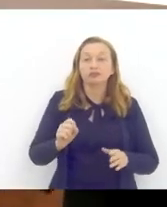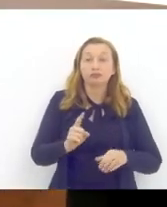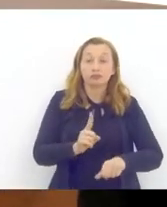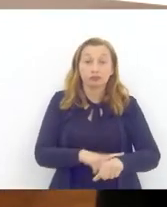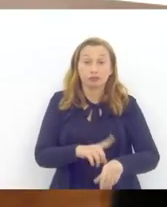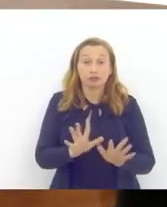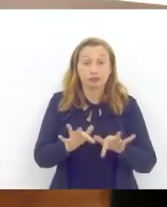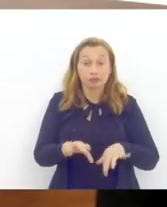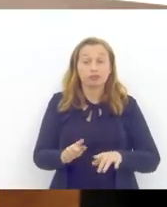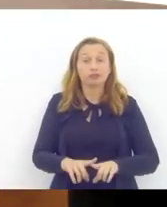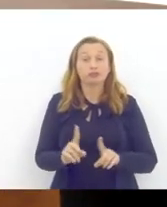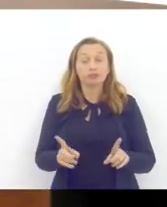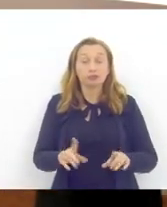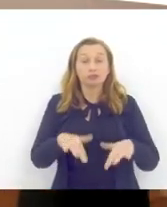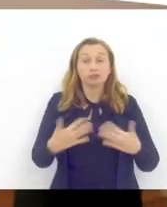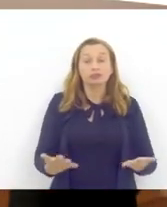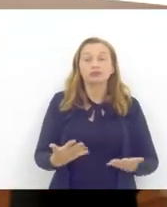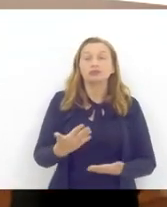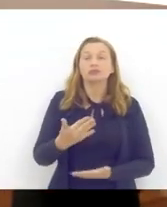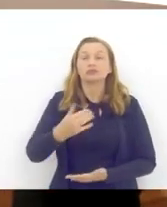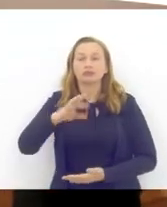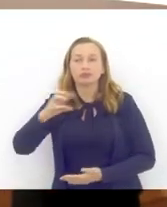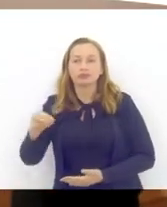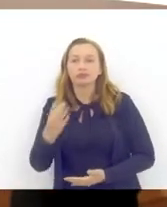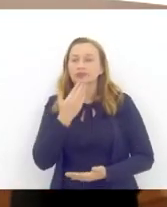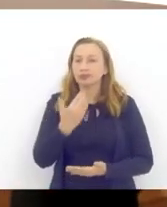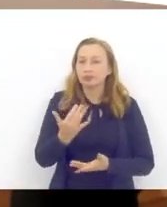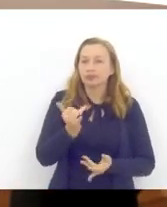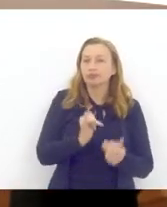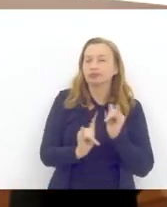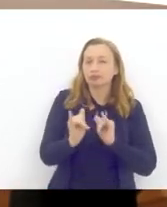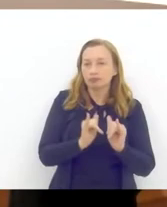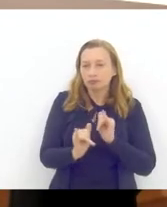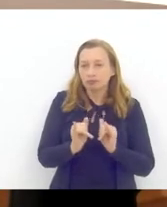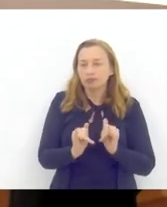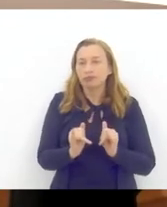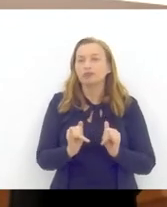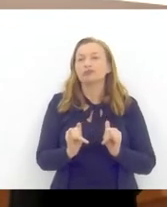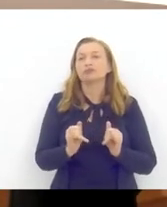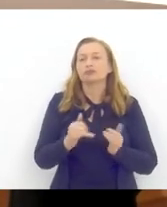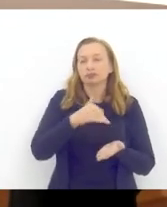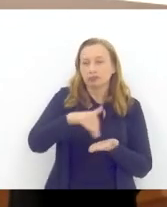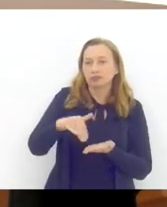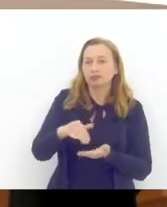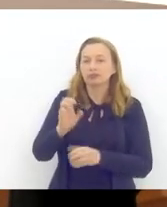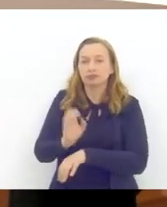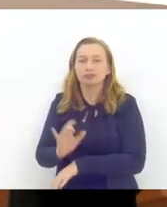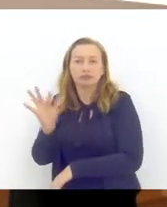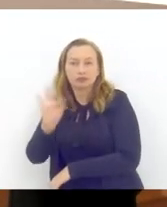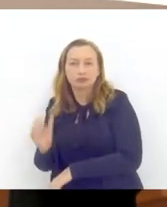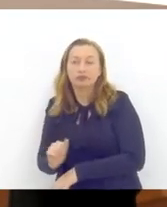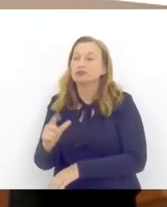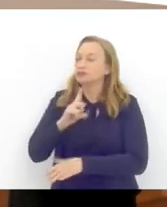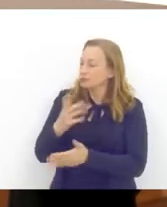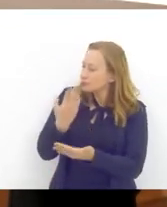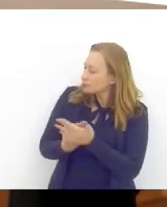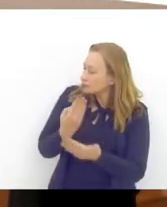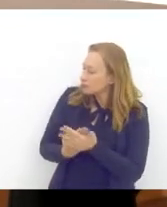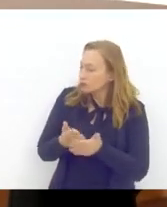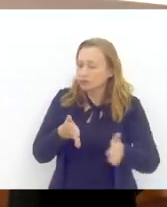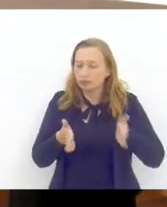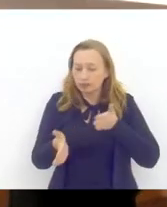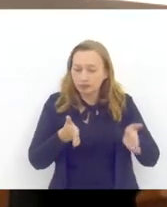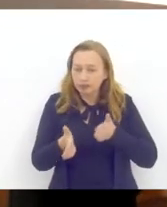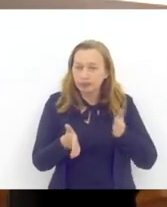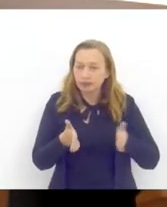E então, em março, nós requisitamos essas informações à Secretaria de Estado de Fazenda, perguntando se havia, né, estudos e previsão de envio